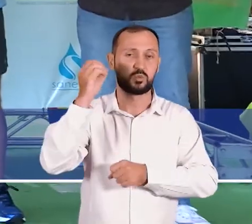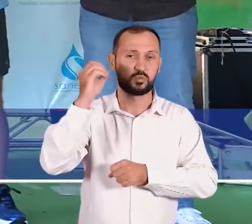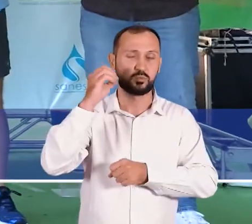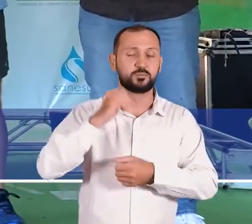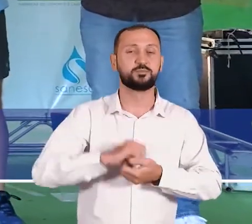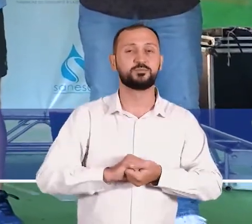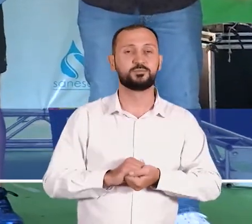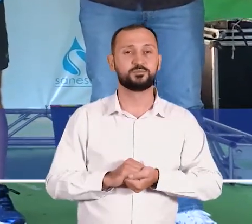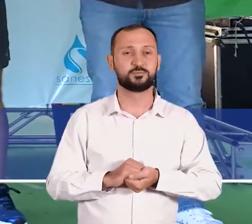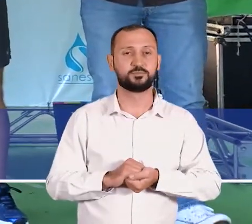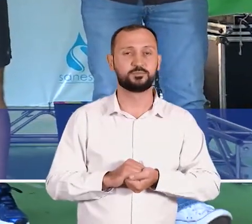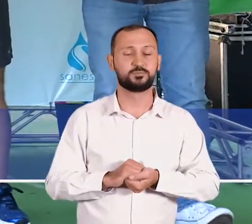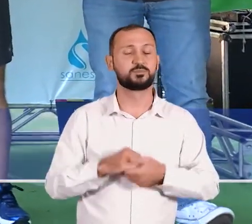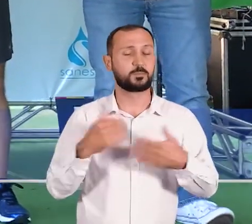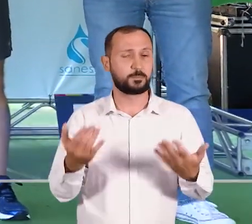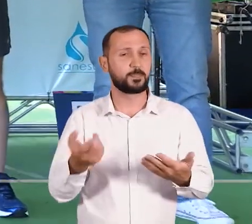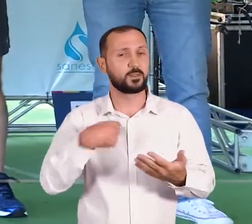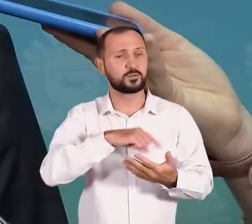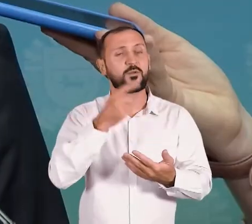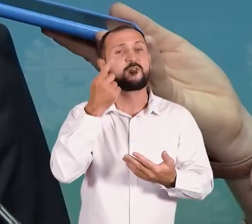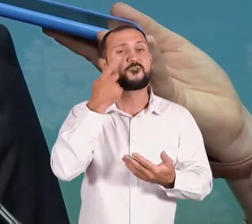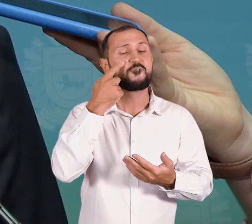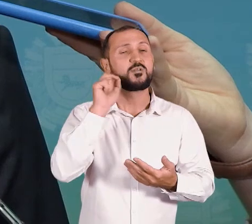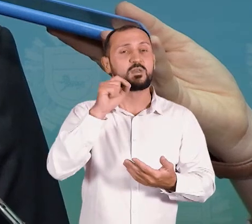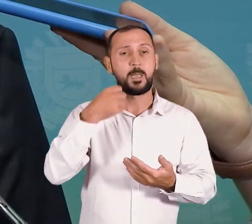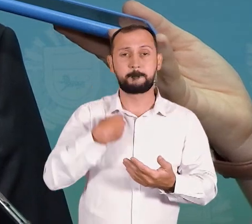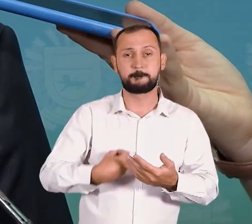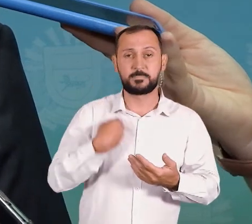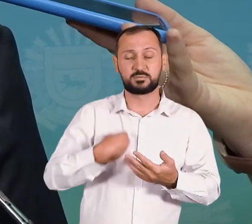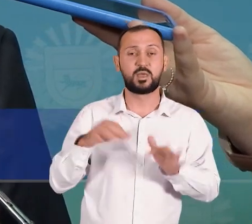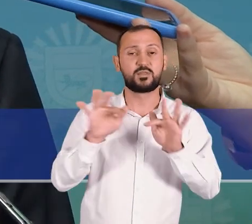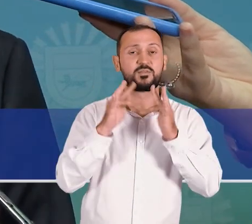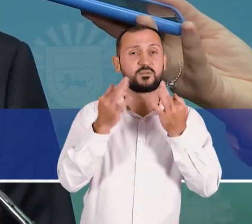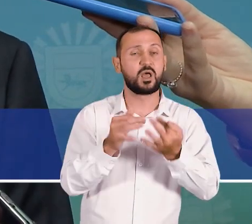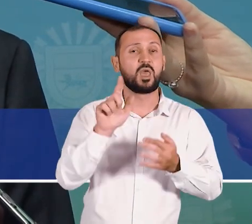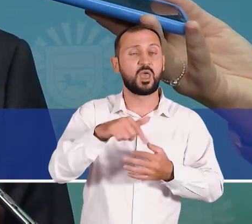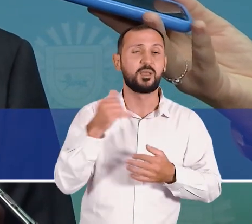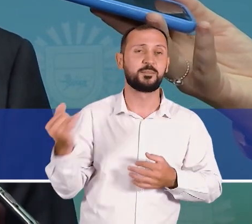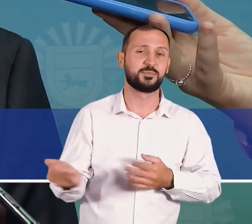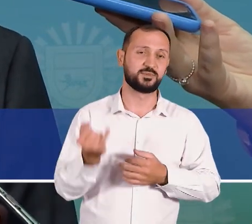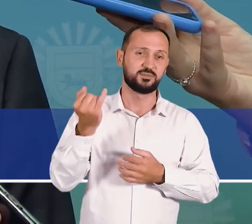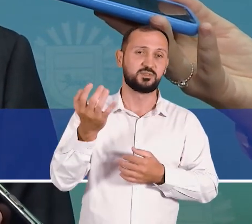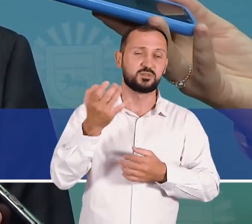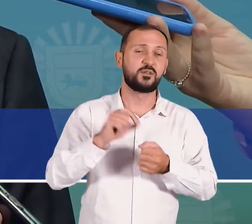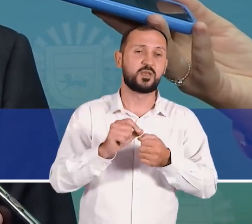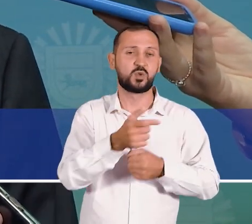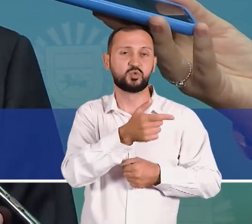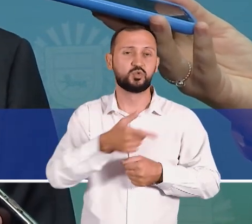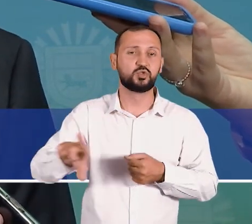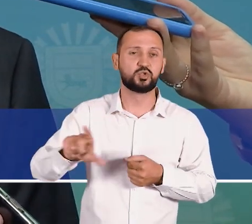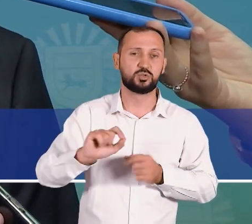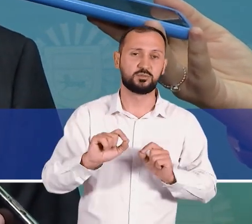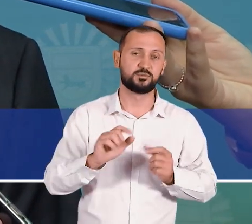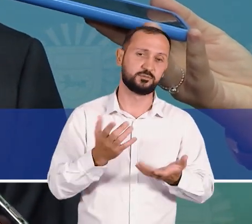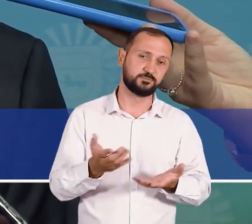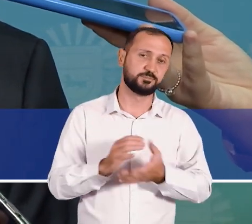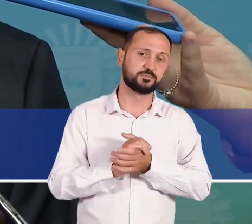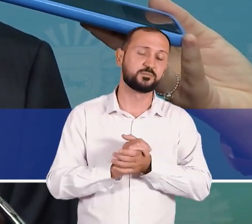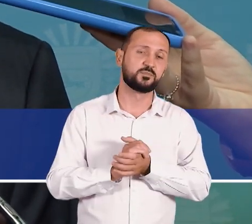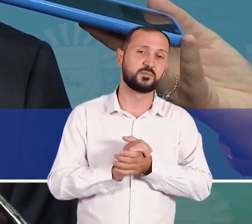para outubro do próximo ano. Então a gente viu que a participação da família é de suma importância. Nós queremos